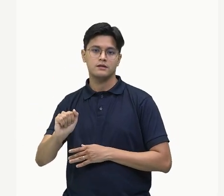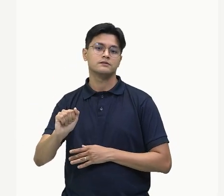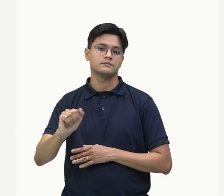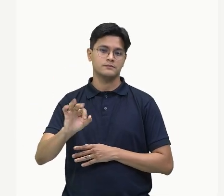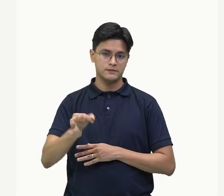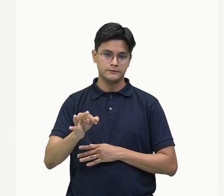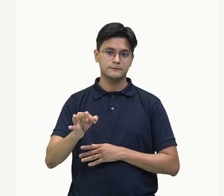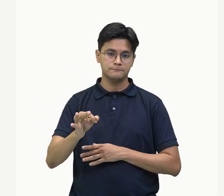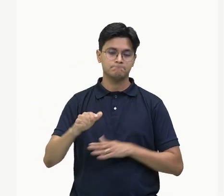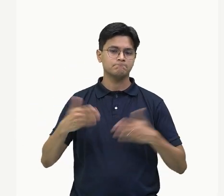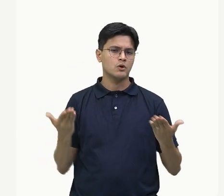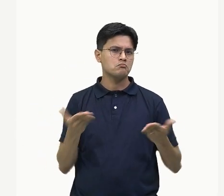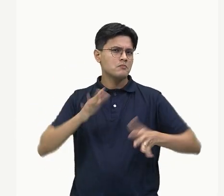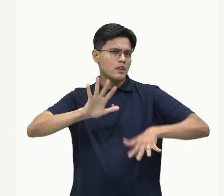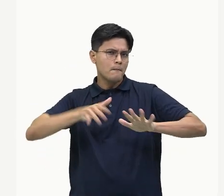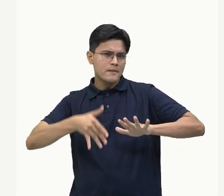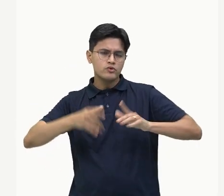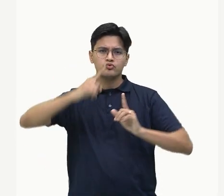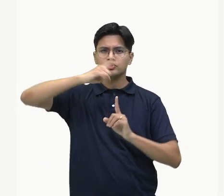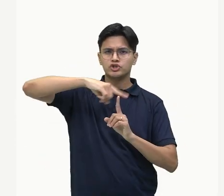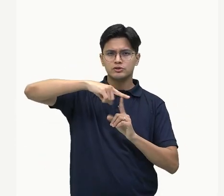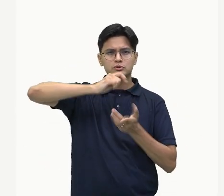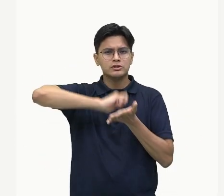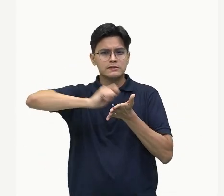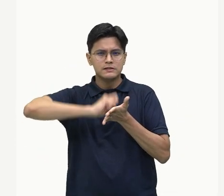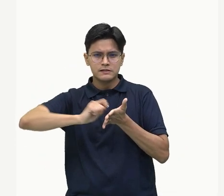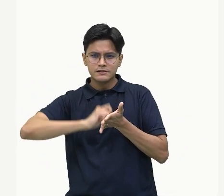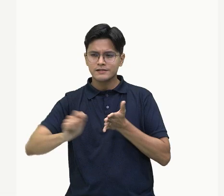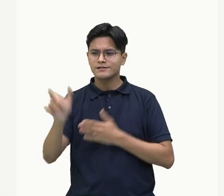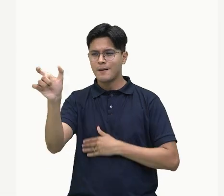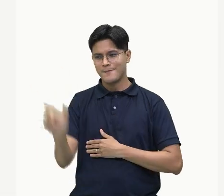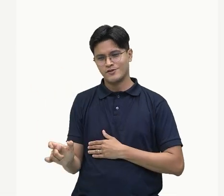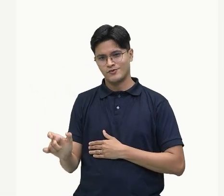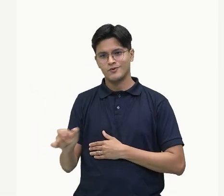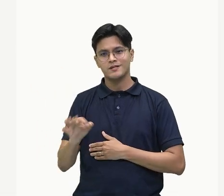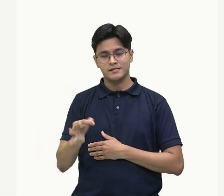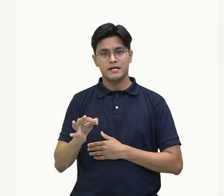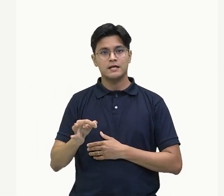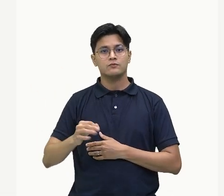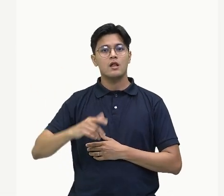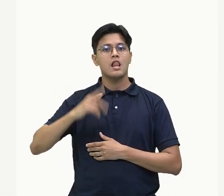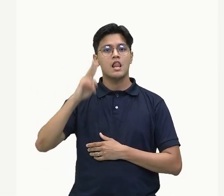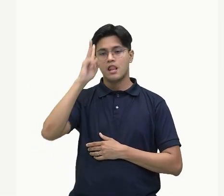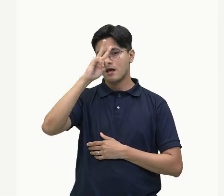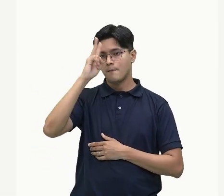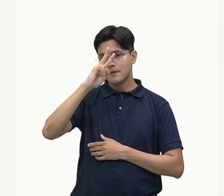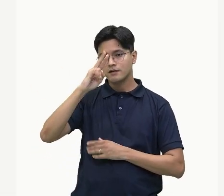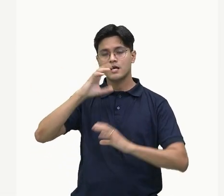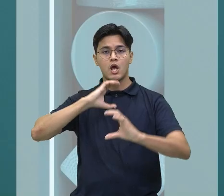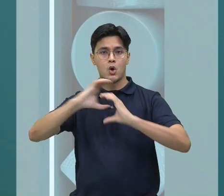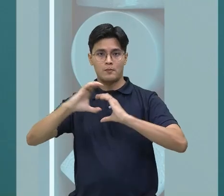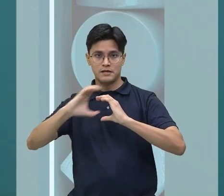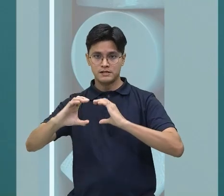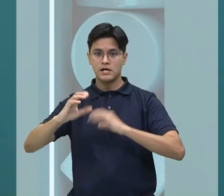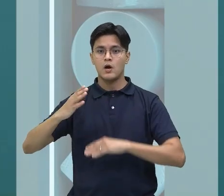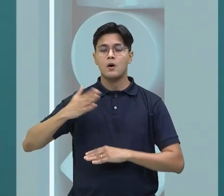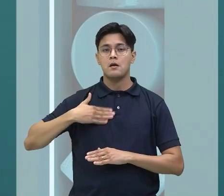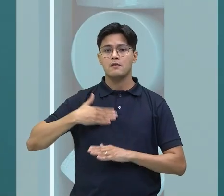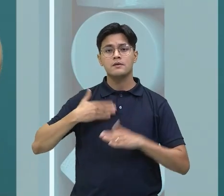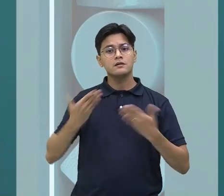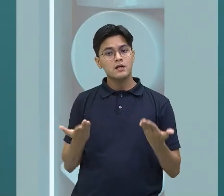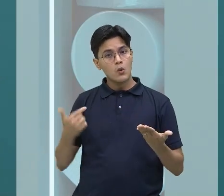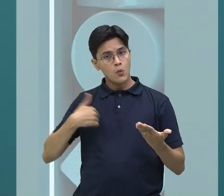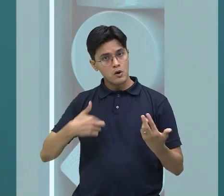quem escreve, então não existe uma regra que defina. Lembrando que a comunicação é minha, a escolha de palavras ela é feita por